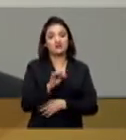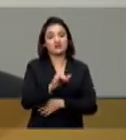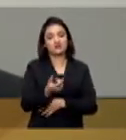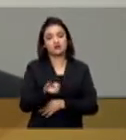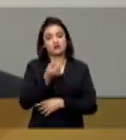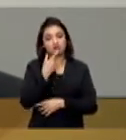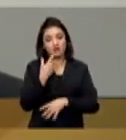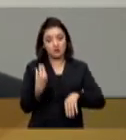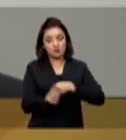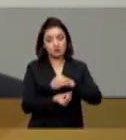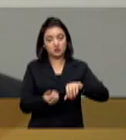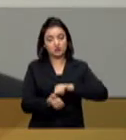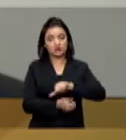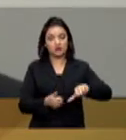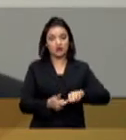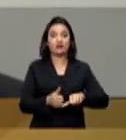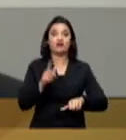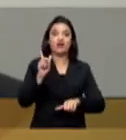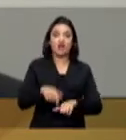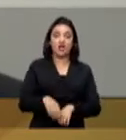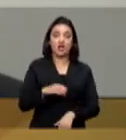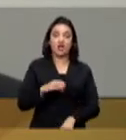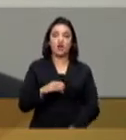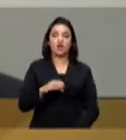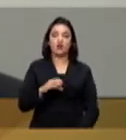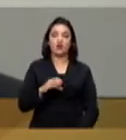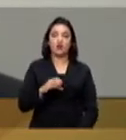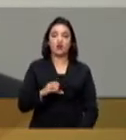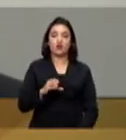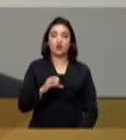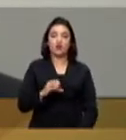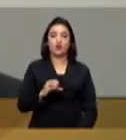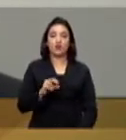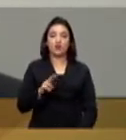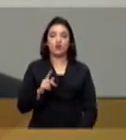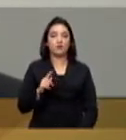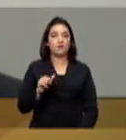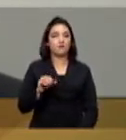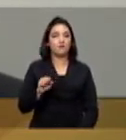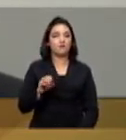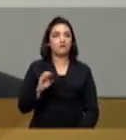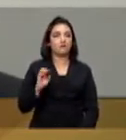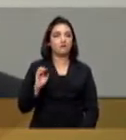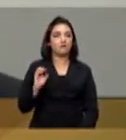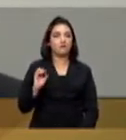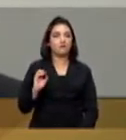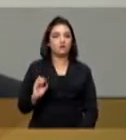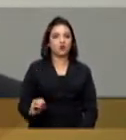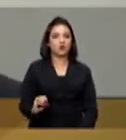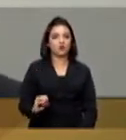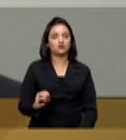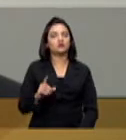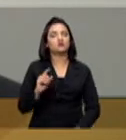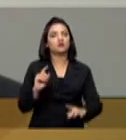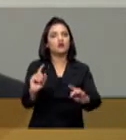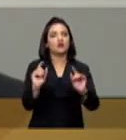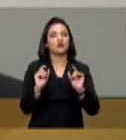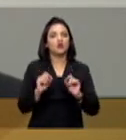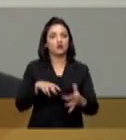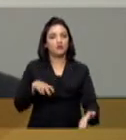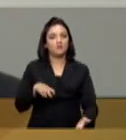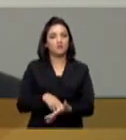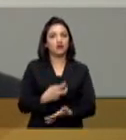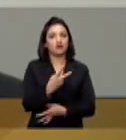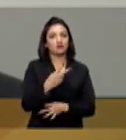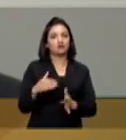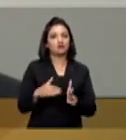artigo. Modalidade culposa. Parágrafo 2º. Se o crime é culposo, pena, detenção de 2 a 6 meses e multa,